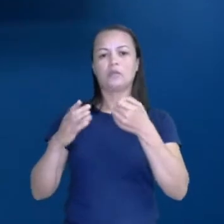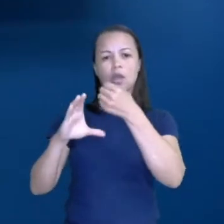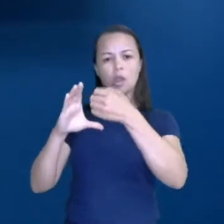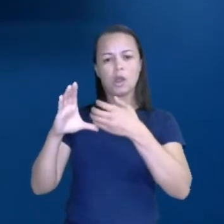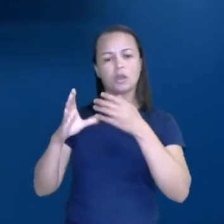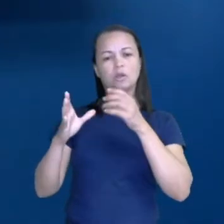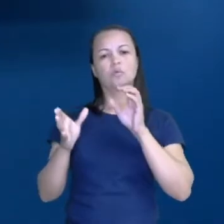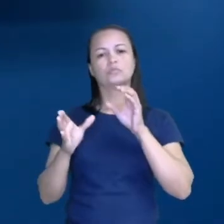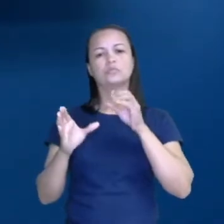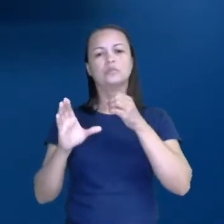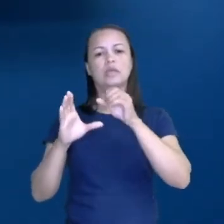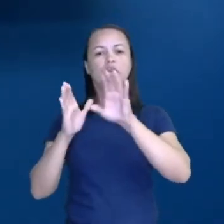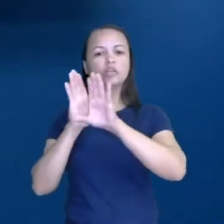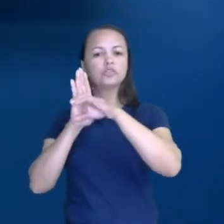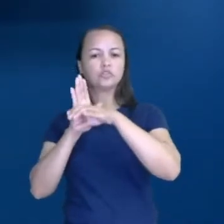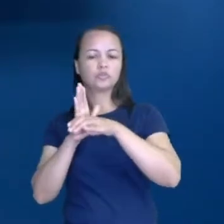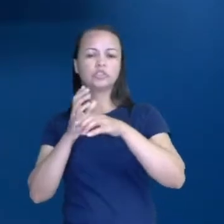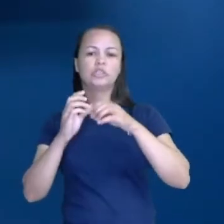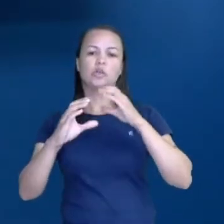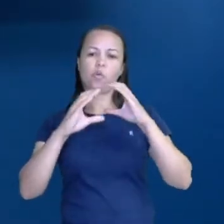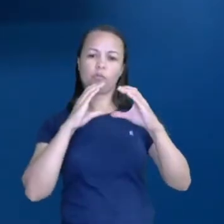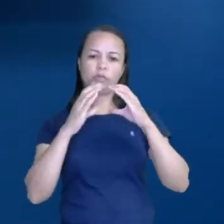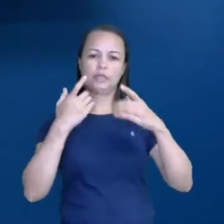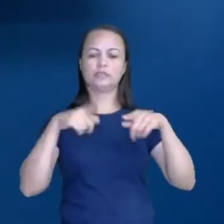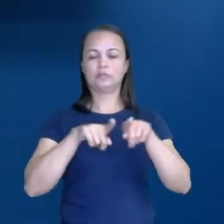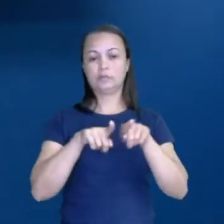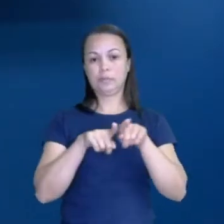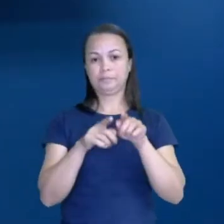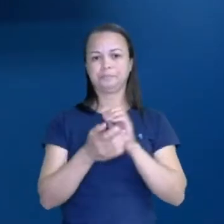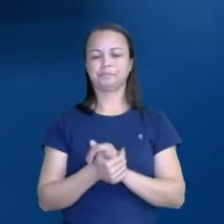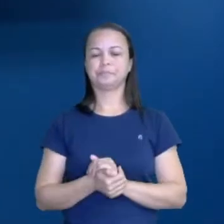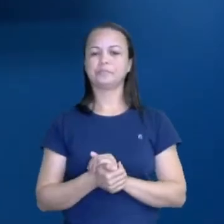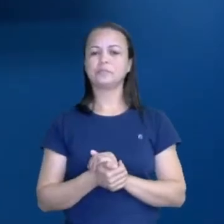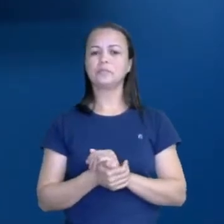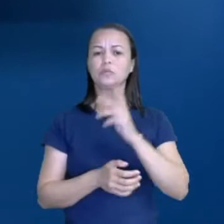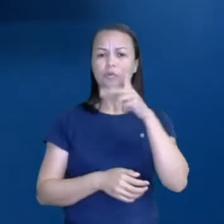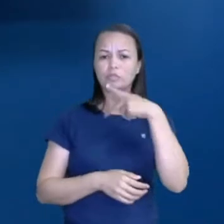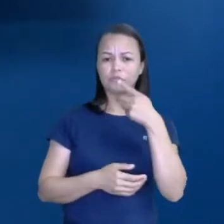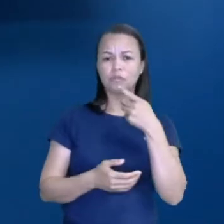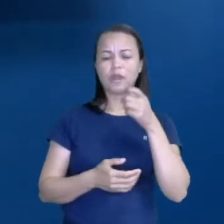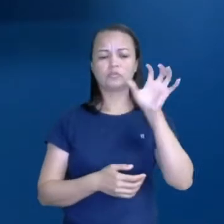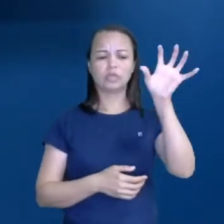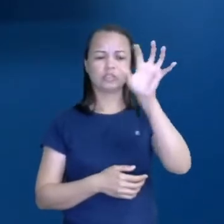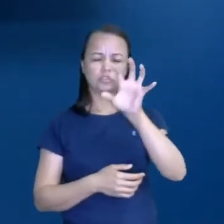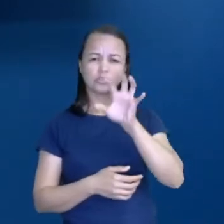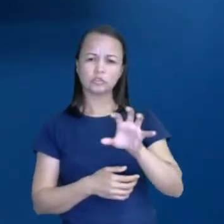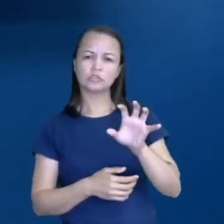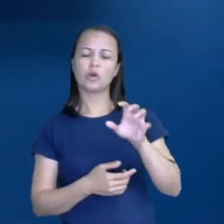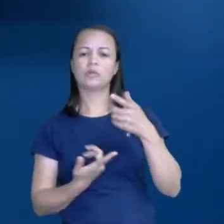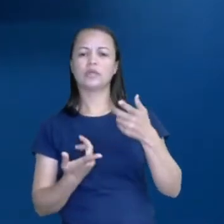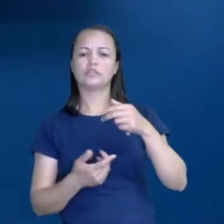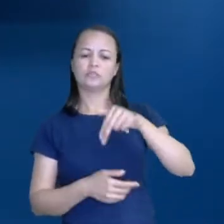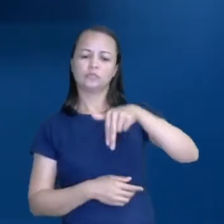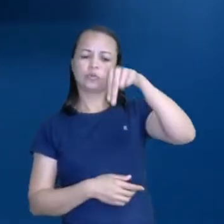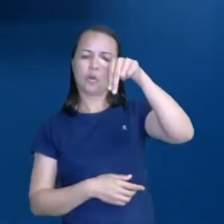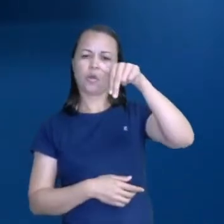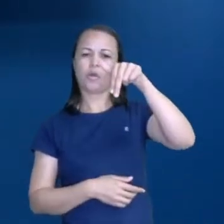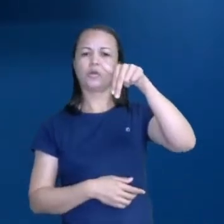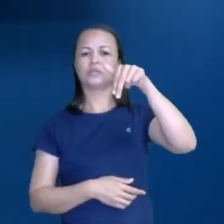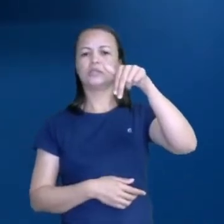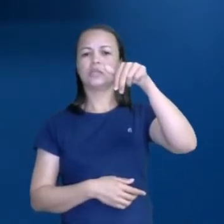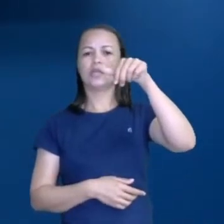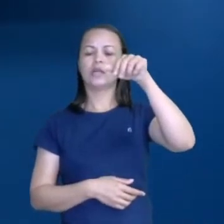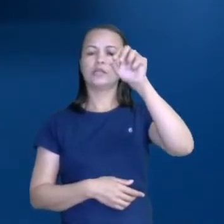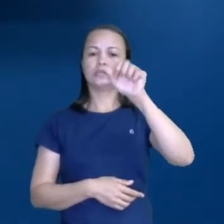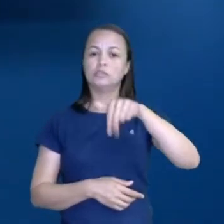dizer tudo isso? Quando eu falo de região geográfica, eu estou falando de lugares diferentes, norte, nordeste, sul,